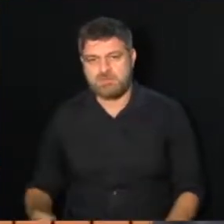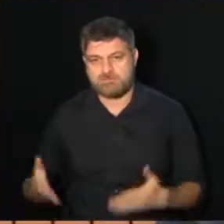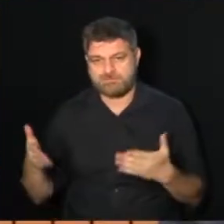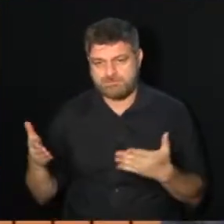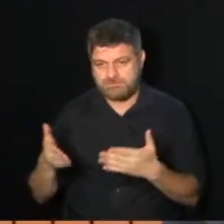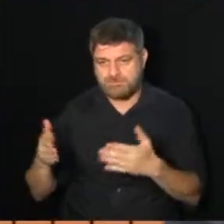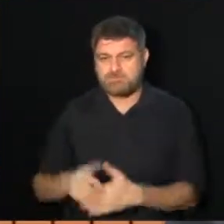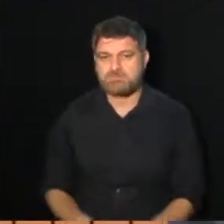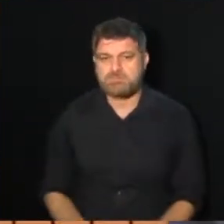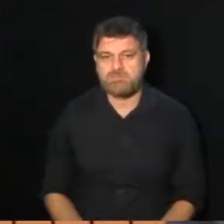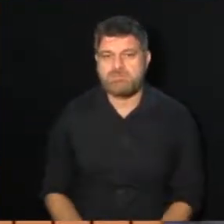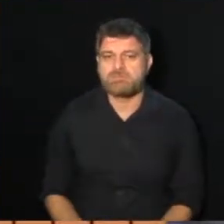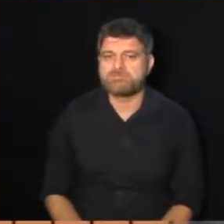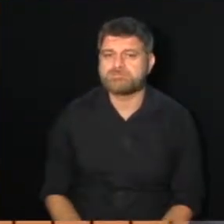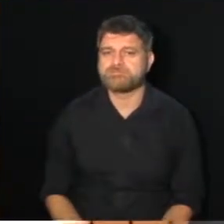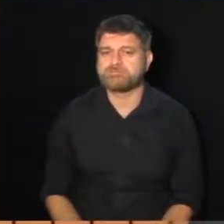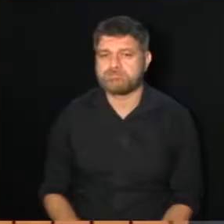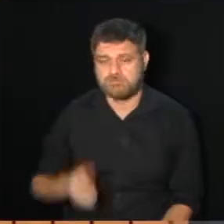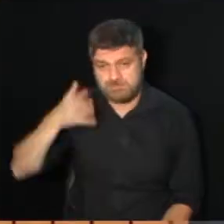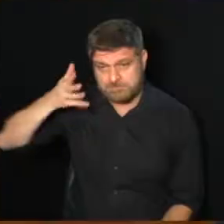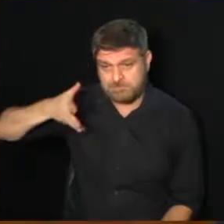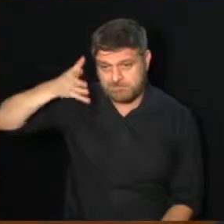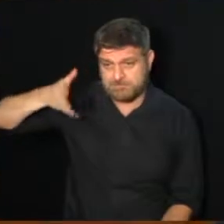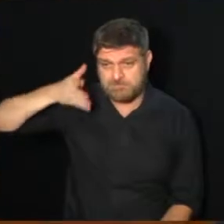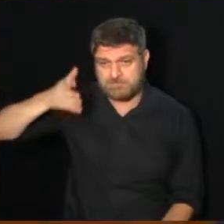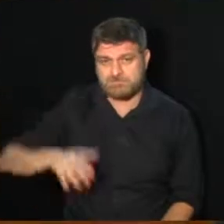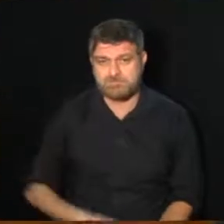Martins Guimarães.